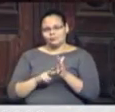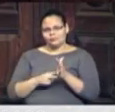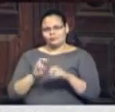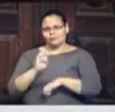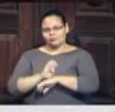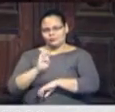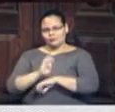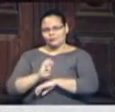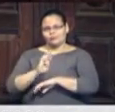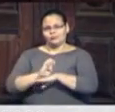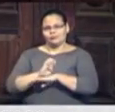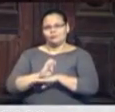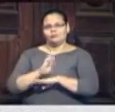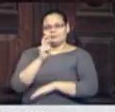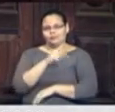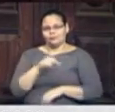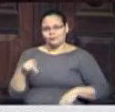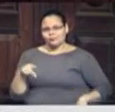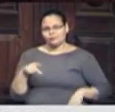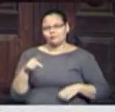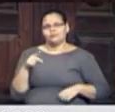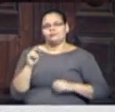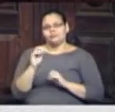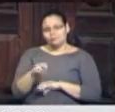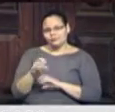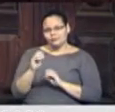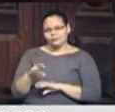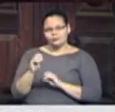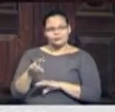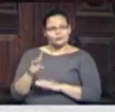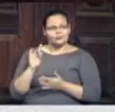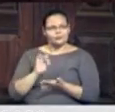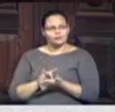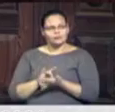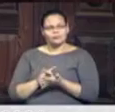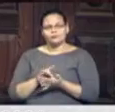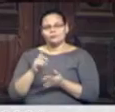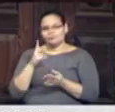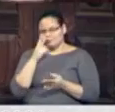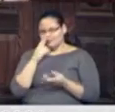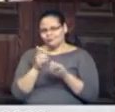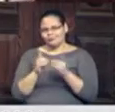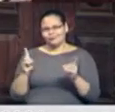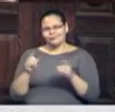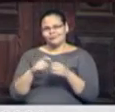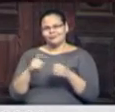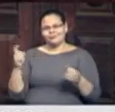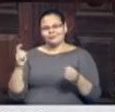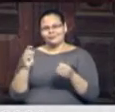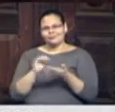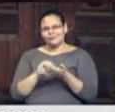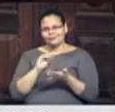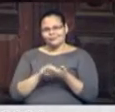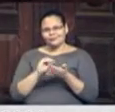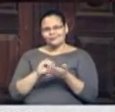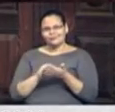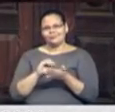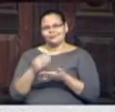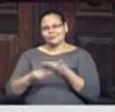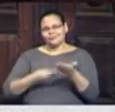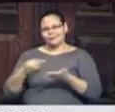da Educação. Ou seja, uma verdadeira separação, um verdadeiro divórcio entre o que disse um e o que disse o